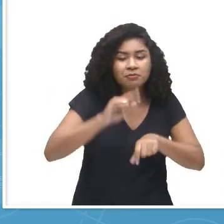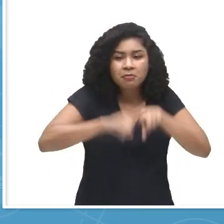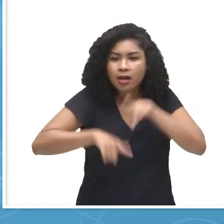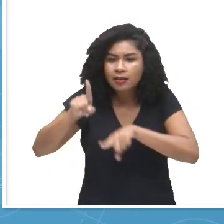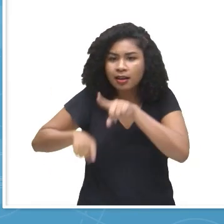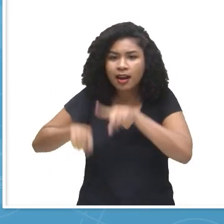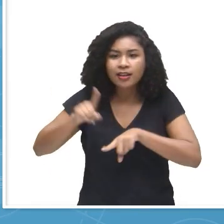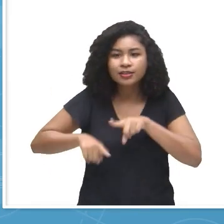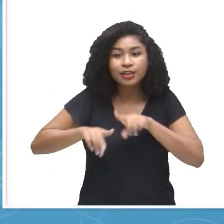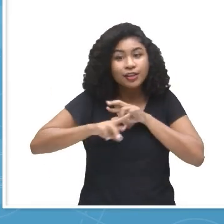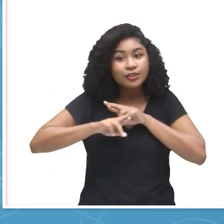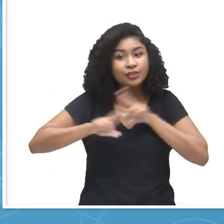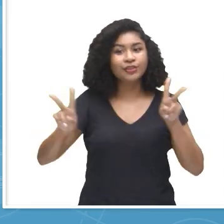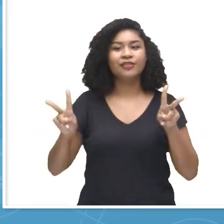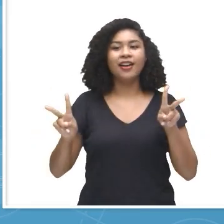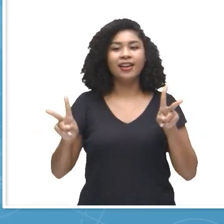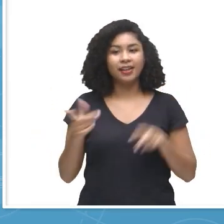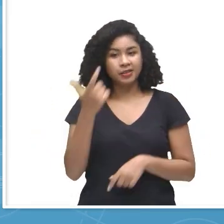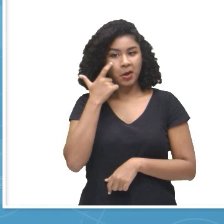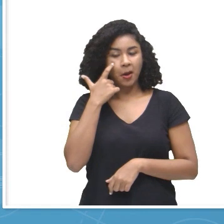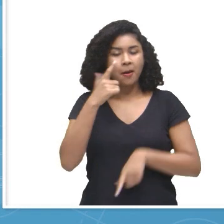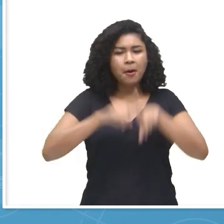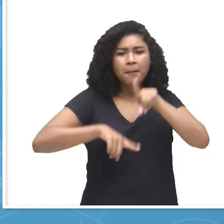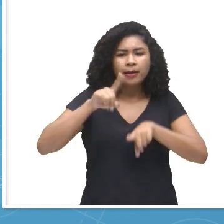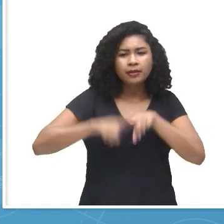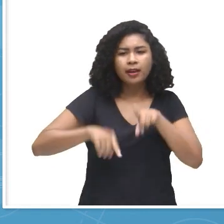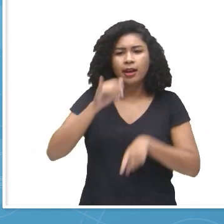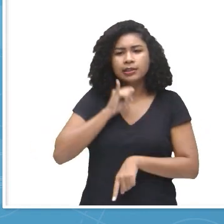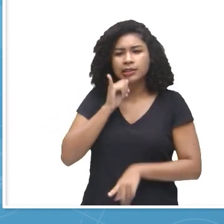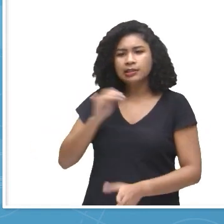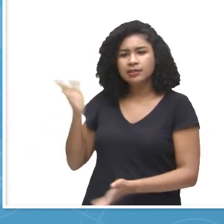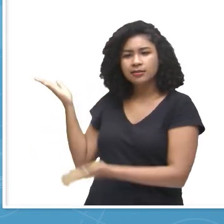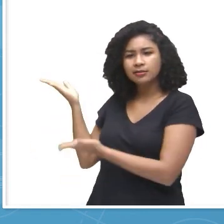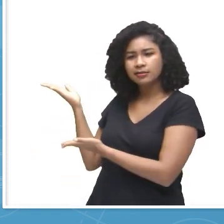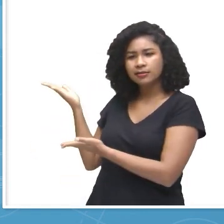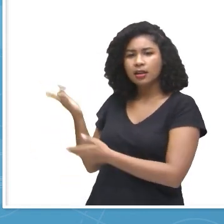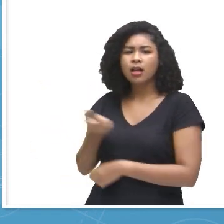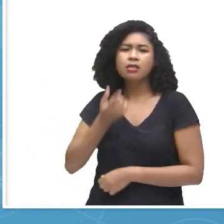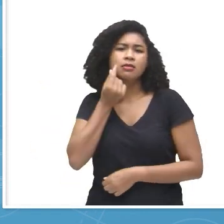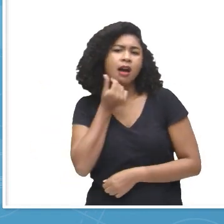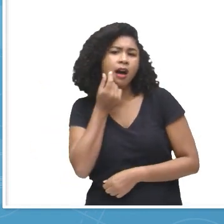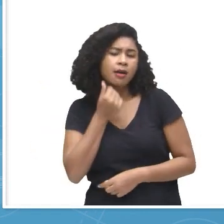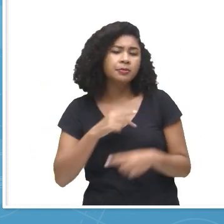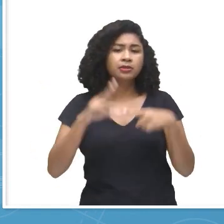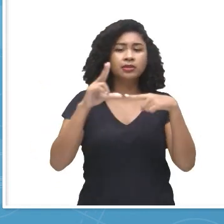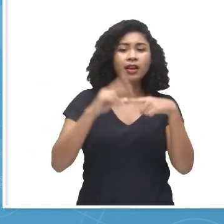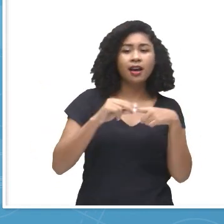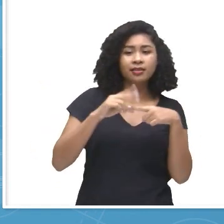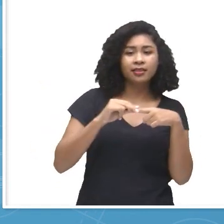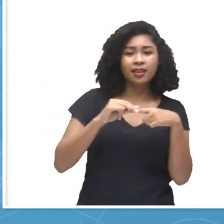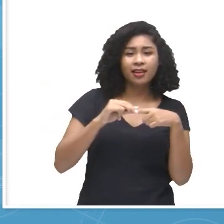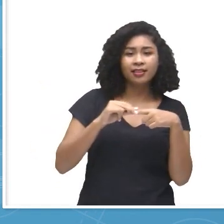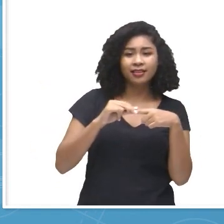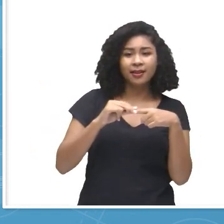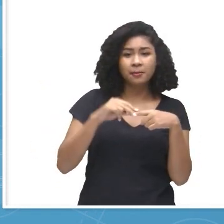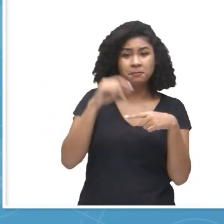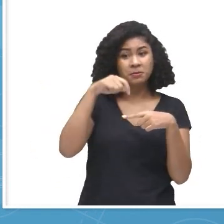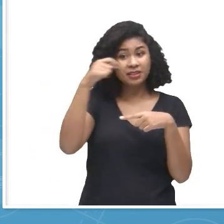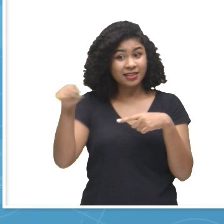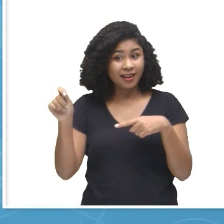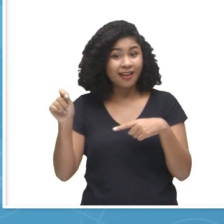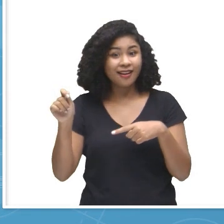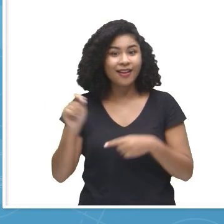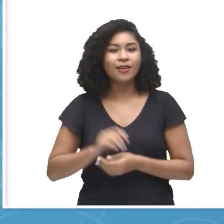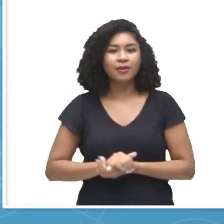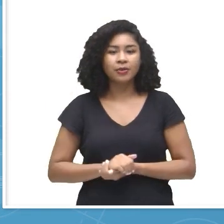utilizar instrumentos como lápis, caneta, pincel, carvão. Como assim, professora?